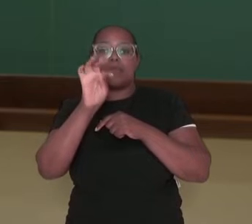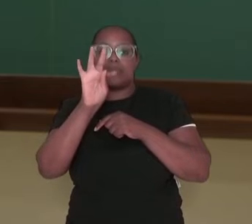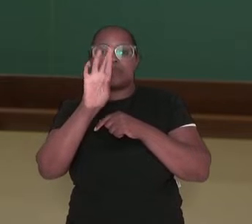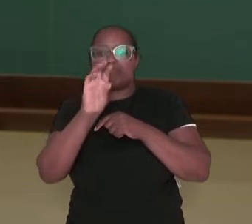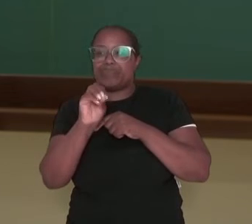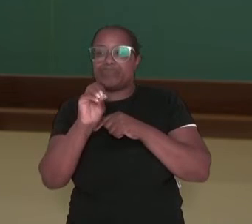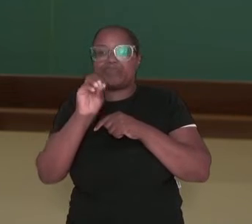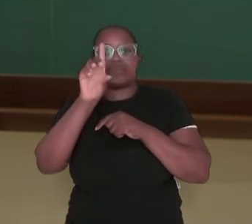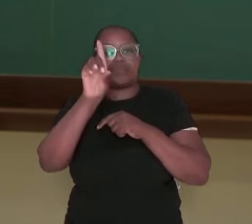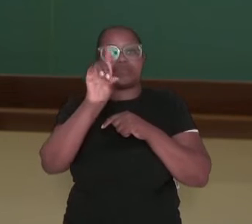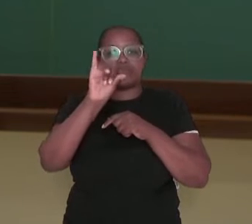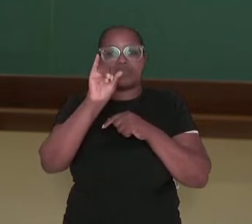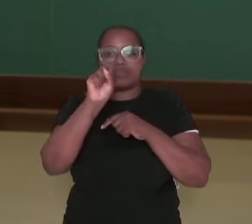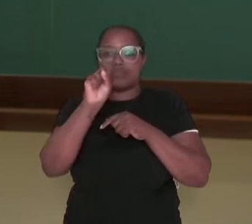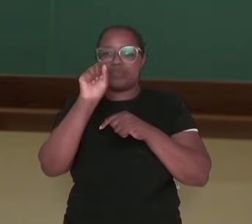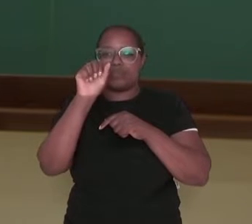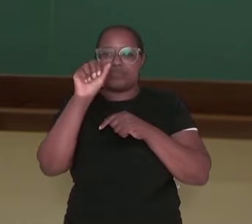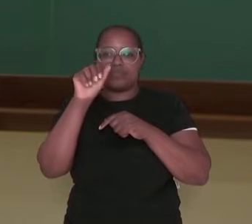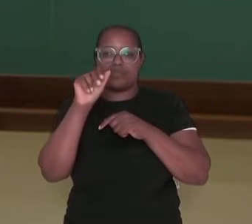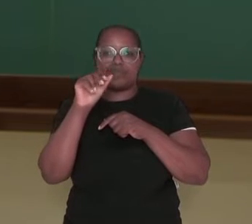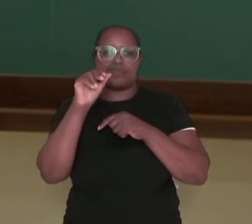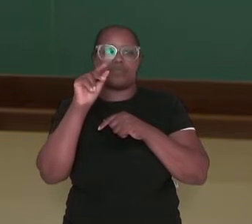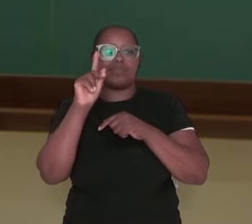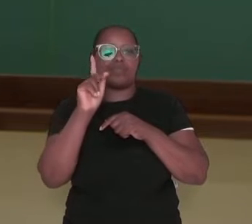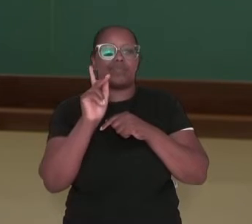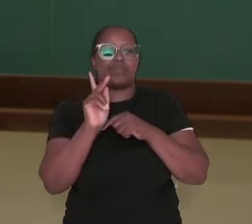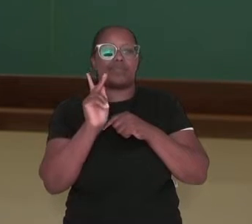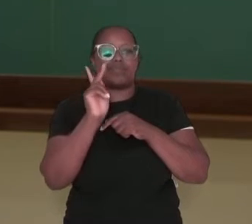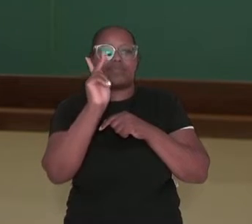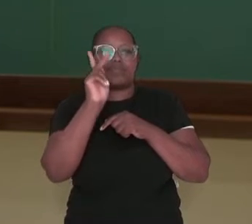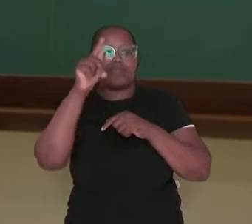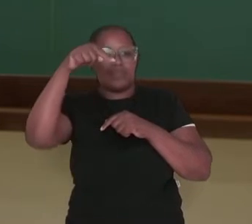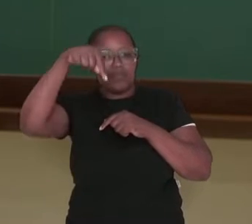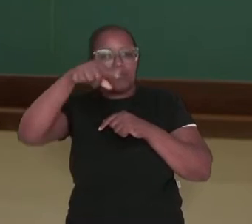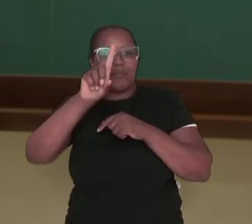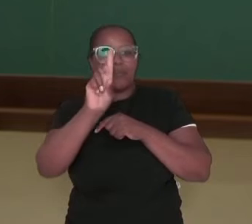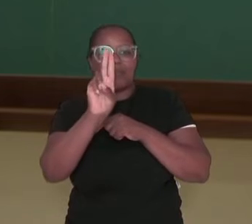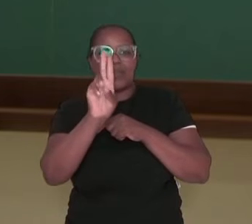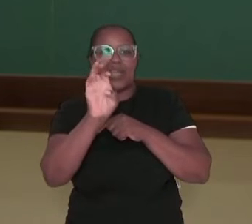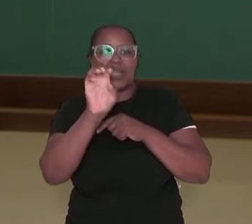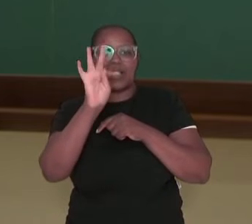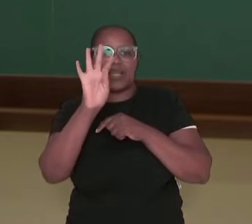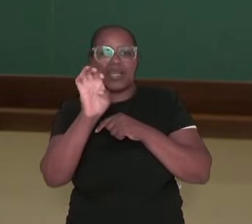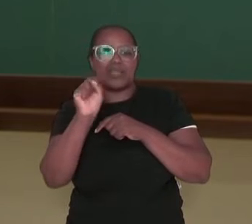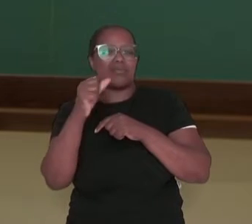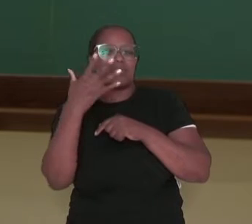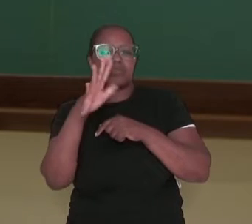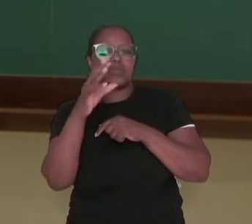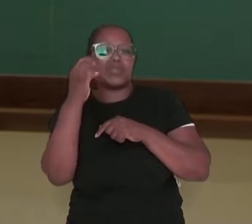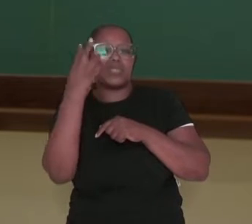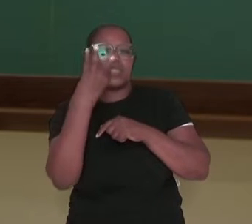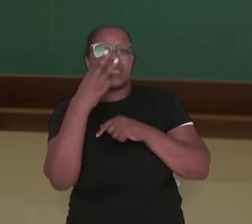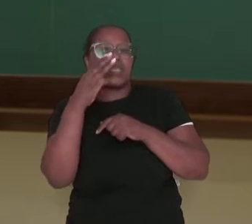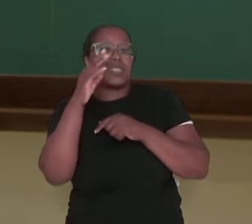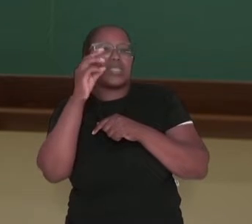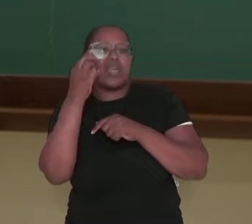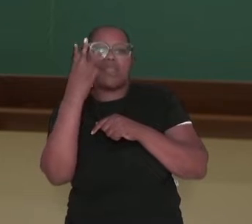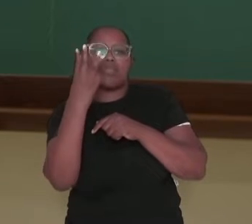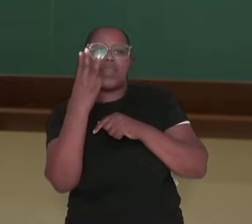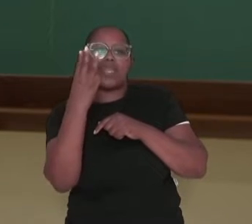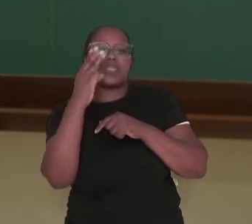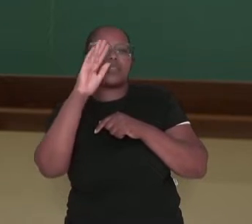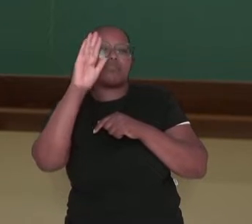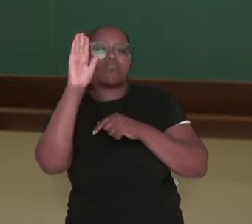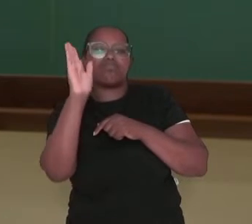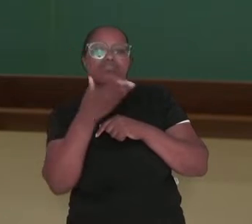os disquetes, pessoal. Os disquetes de 3,5 polegadas, que equivalem a